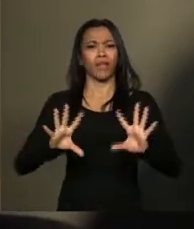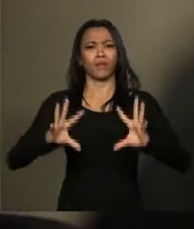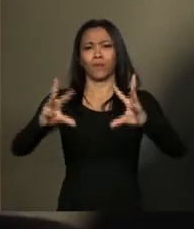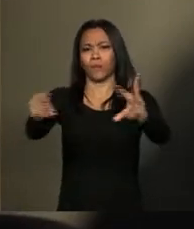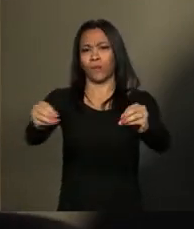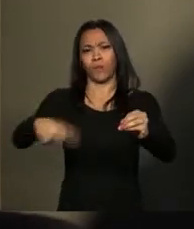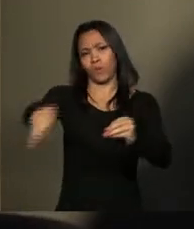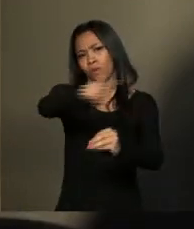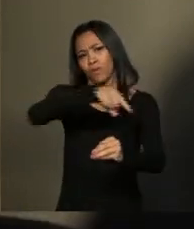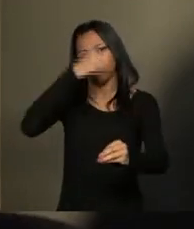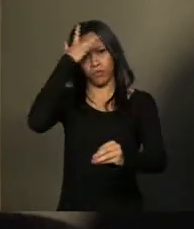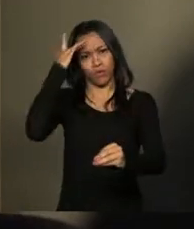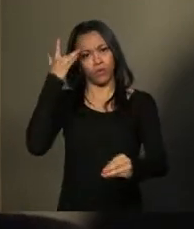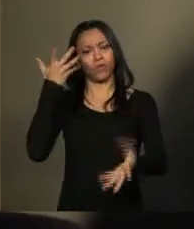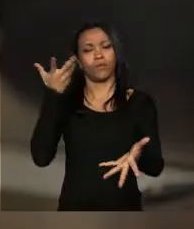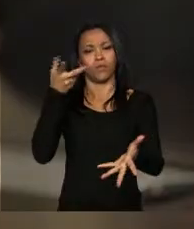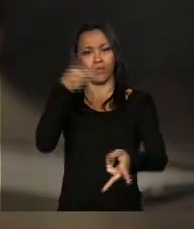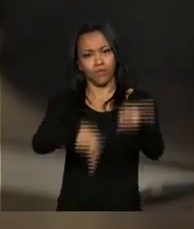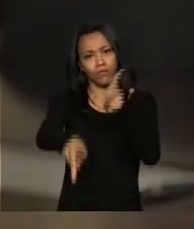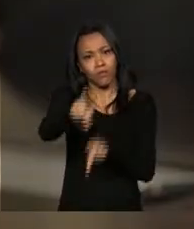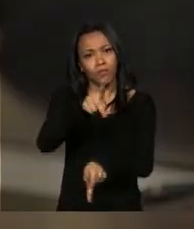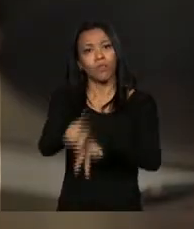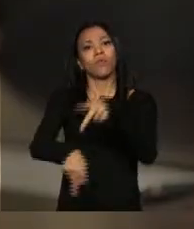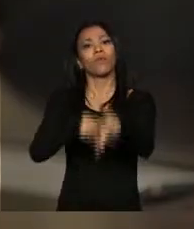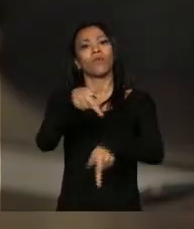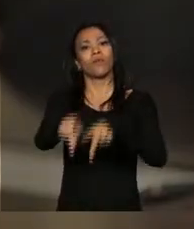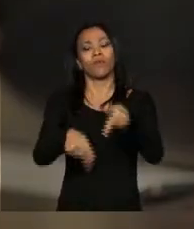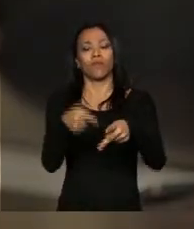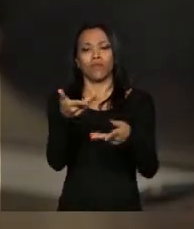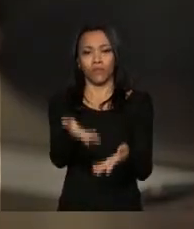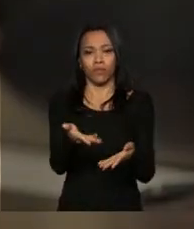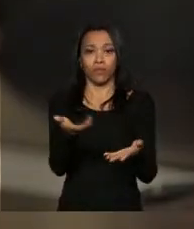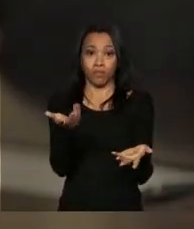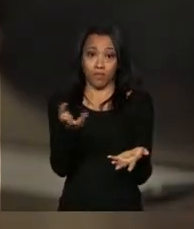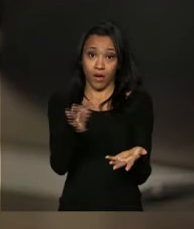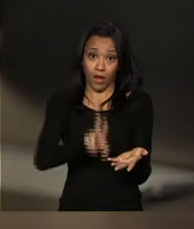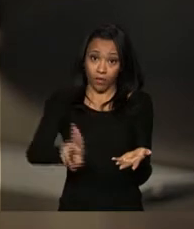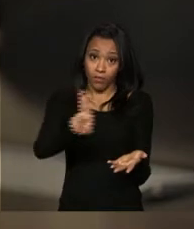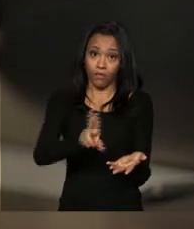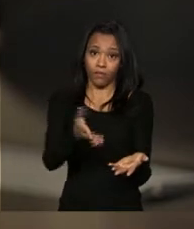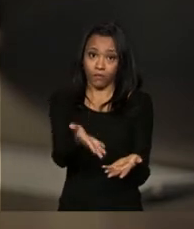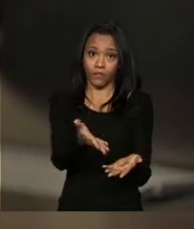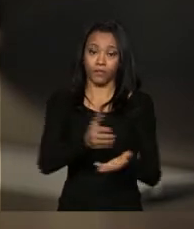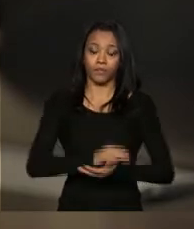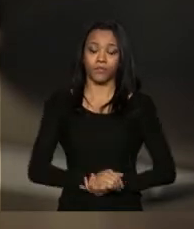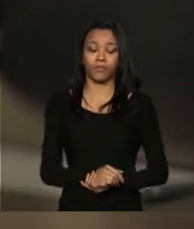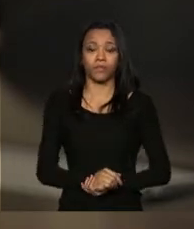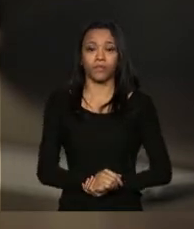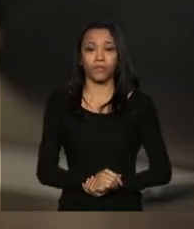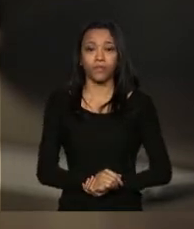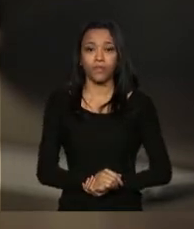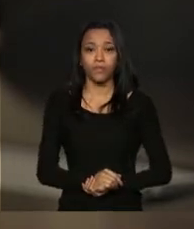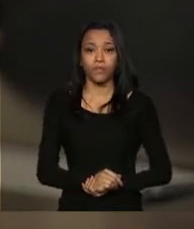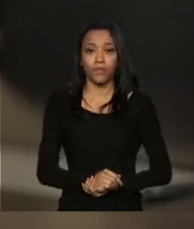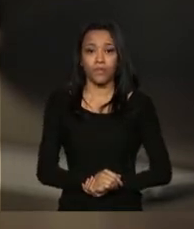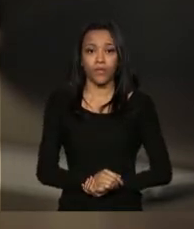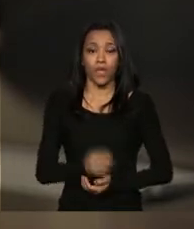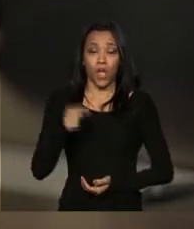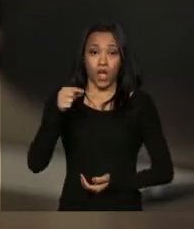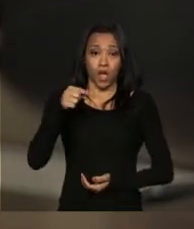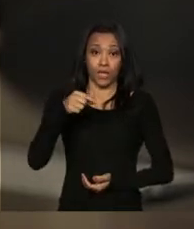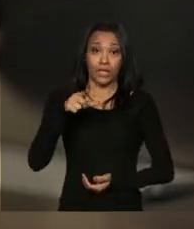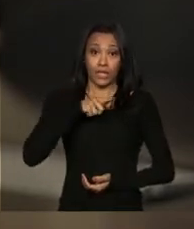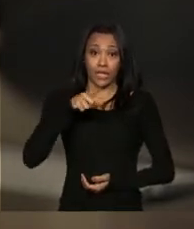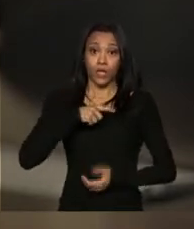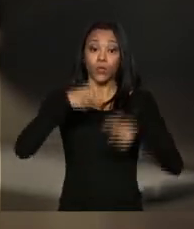essa dimensão do esporte para a base. Ou seja, você tem o